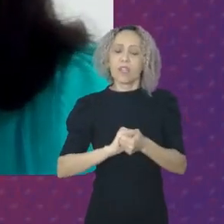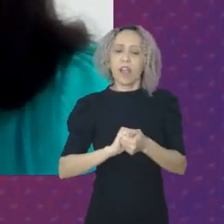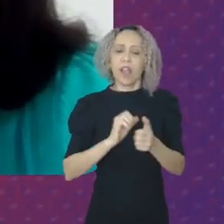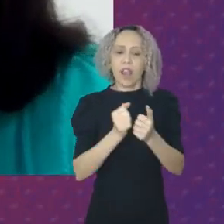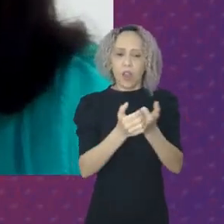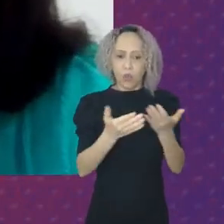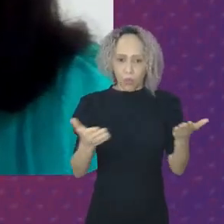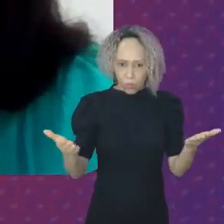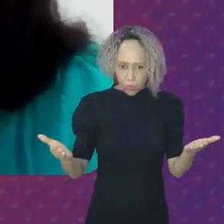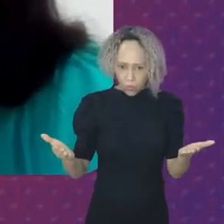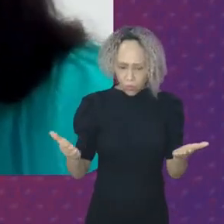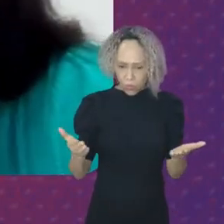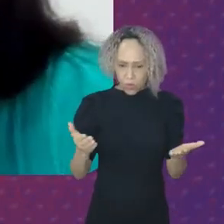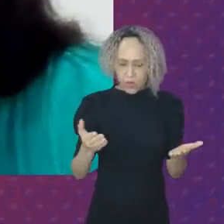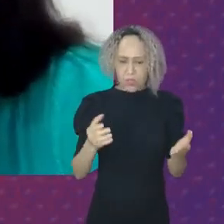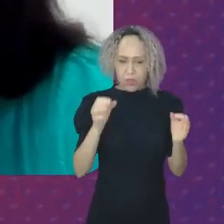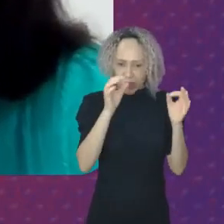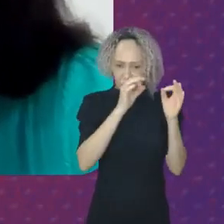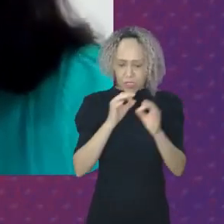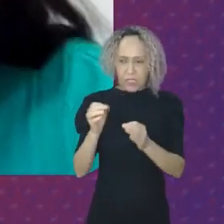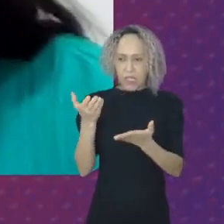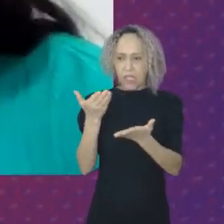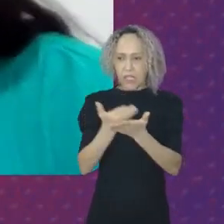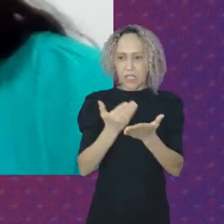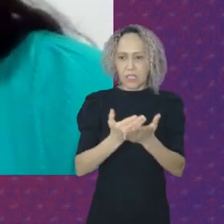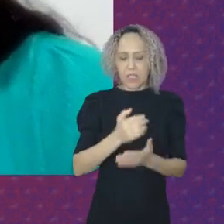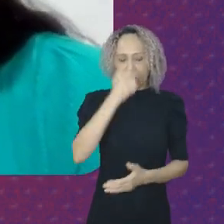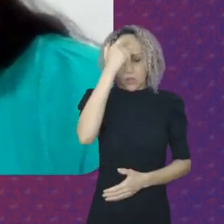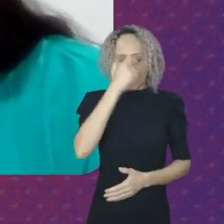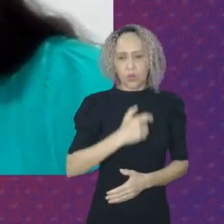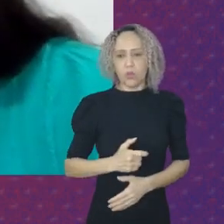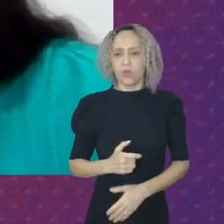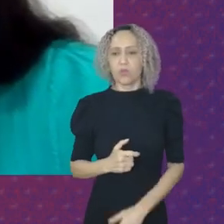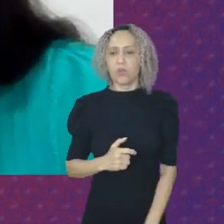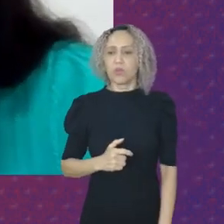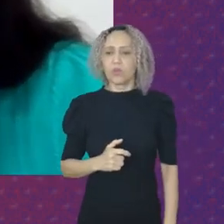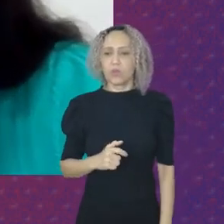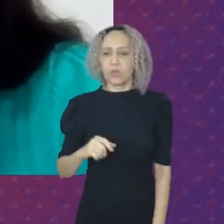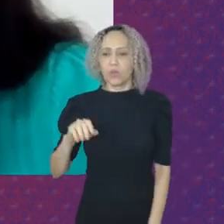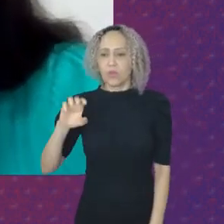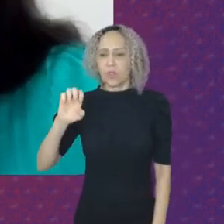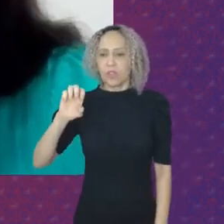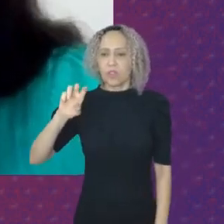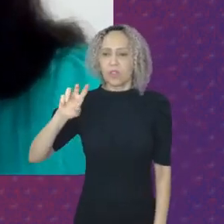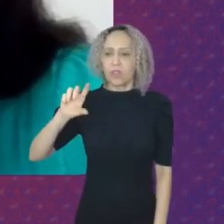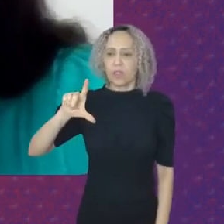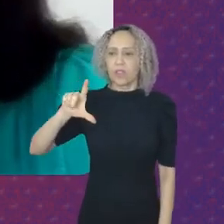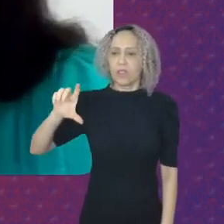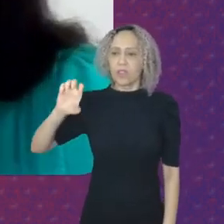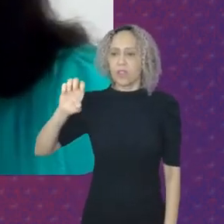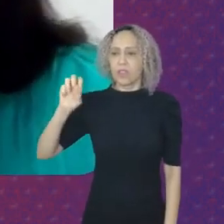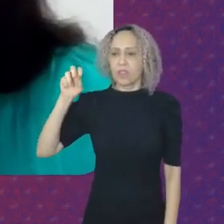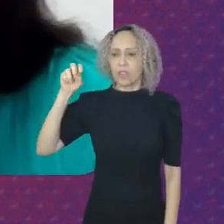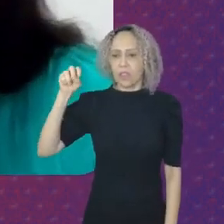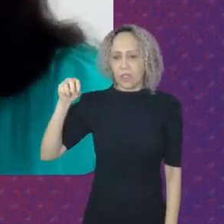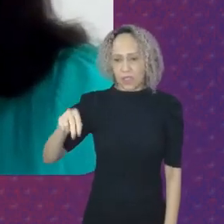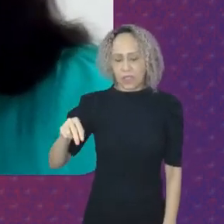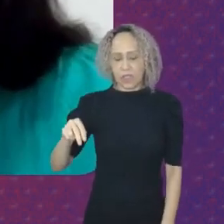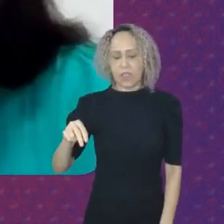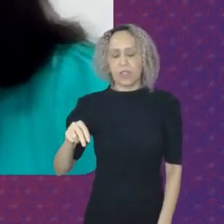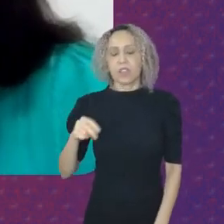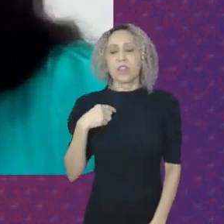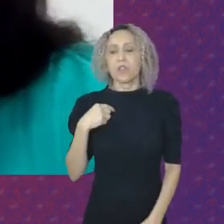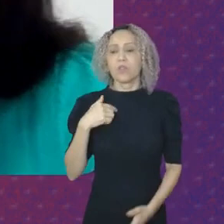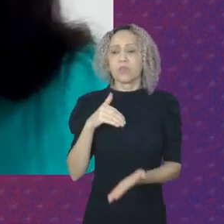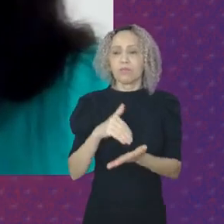essa aula do Elas por Elas. Eu me chamo Ellen Costa, eu sou coordenadora geral da Central de Atendimento à Mulher, o Ligue